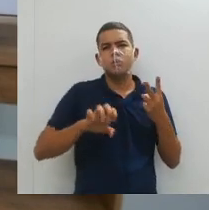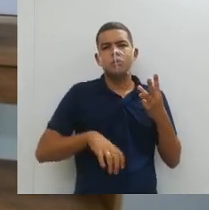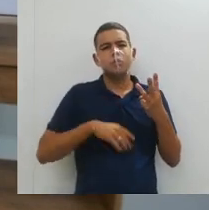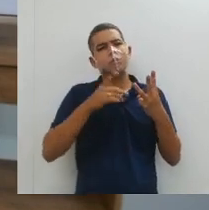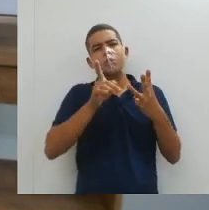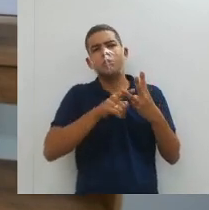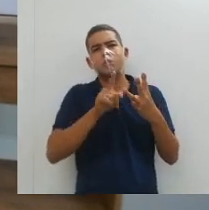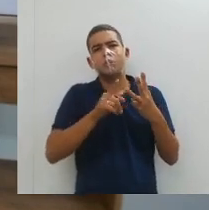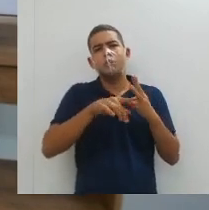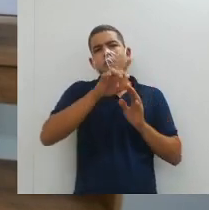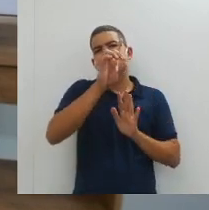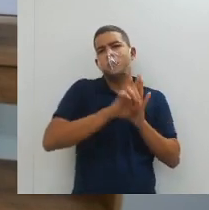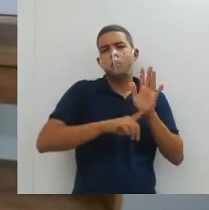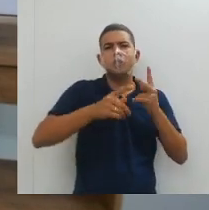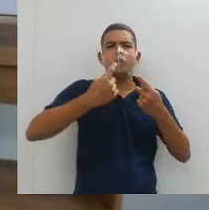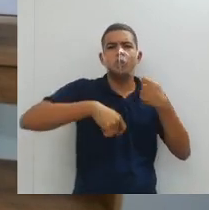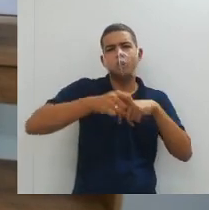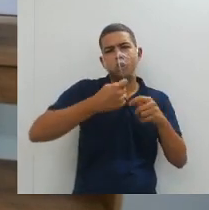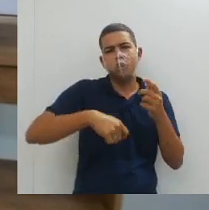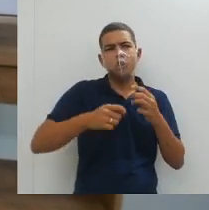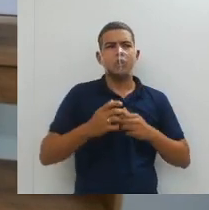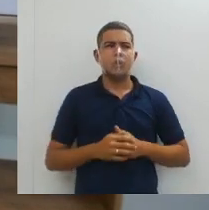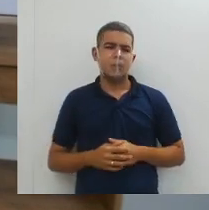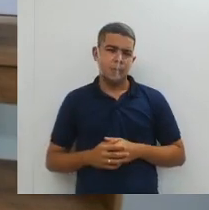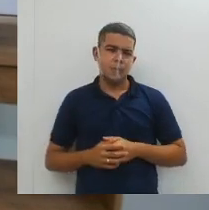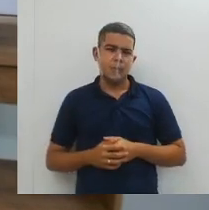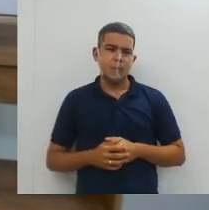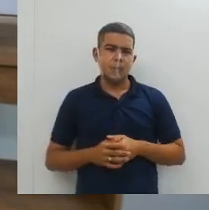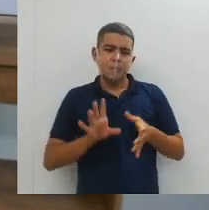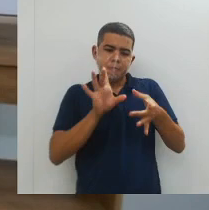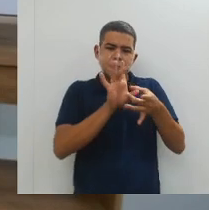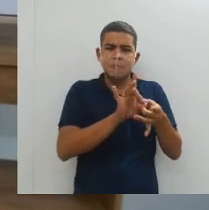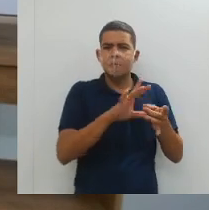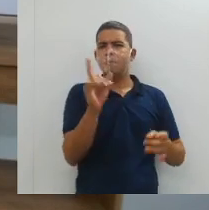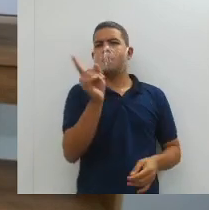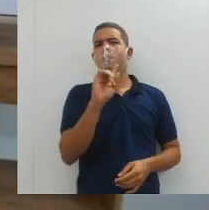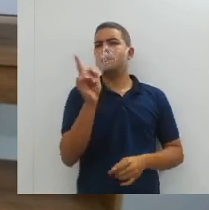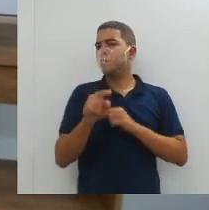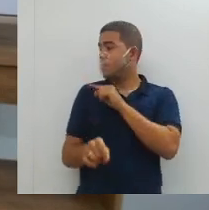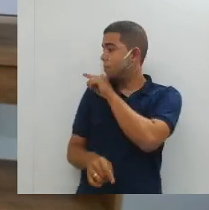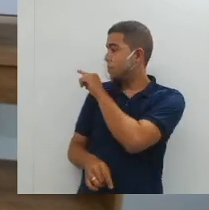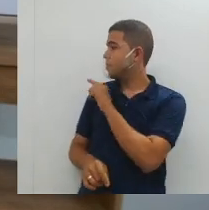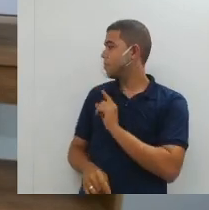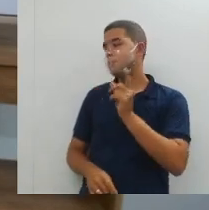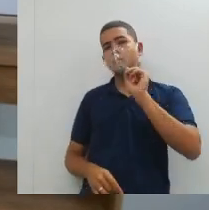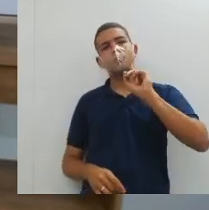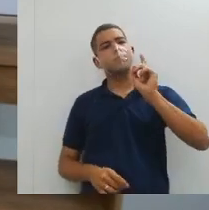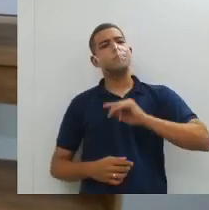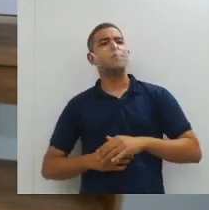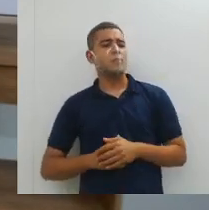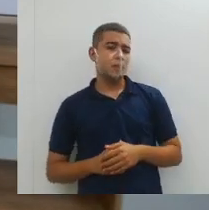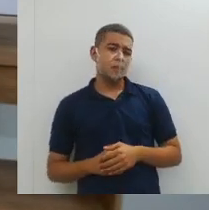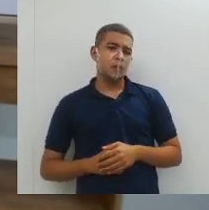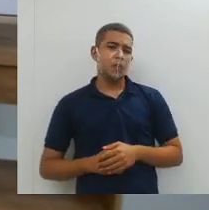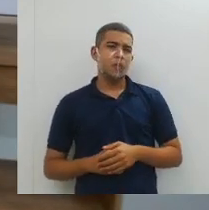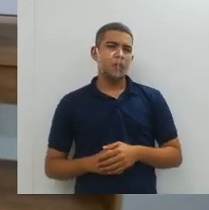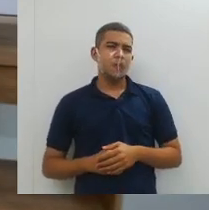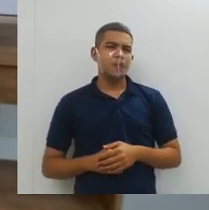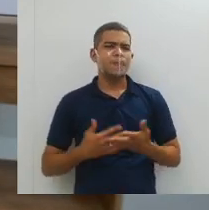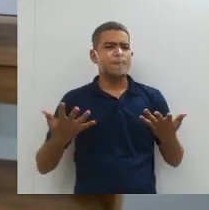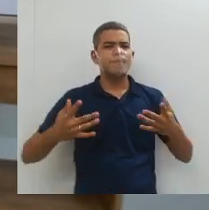e tampouco à direito e à economia. Então o que ele está mostrando para a gente é que